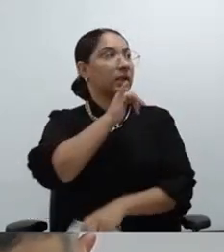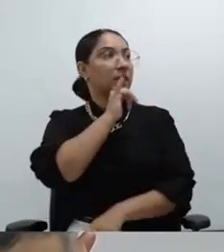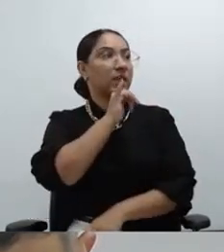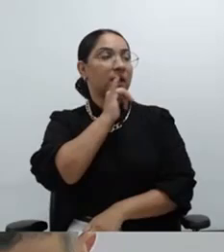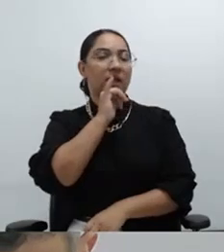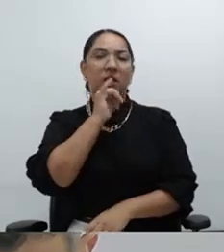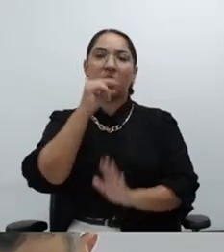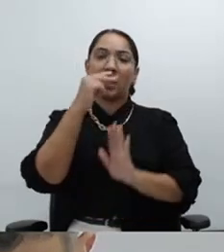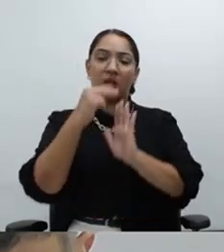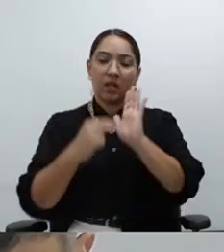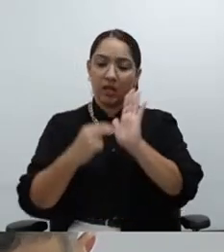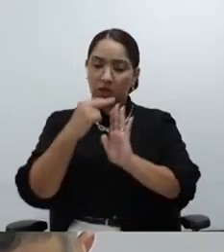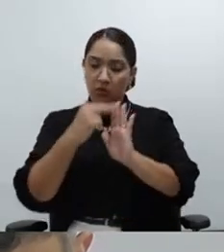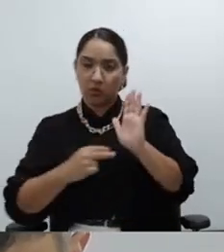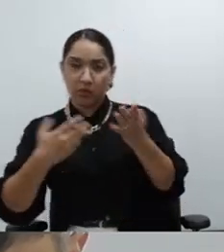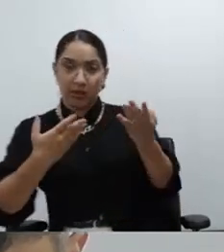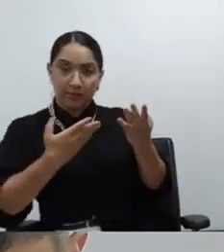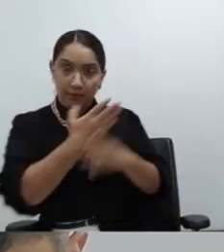leitura e aprovação